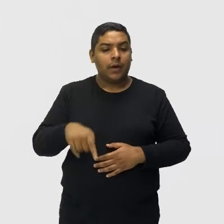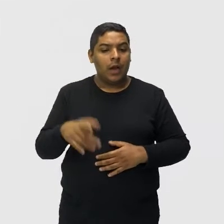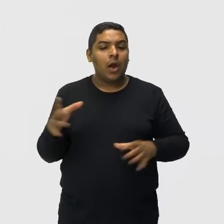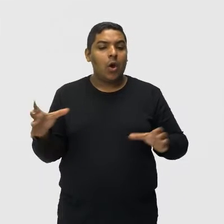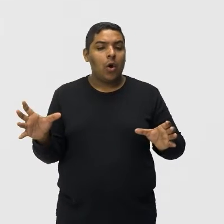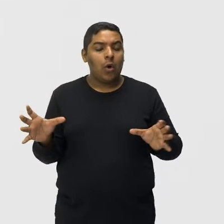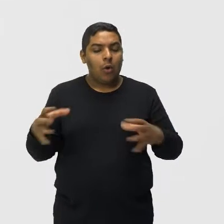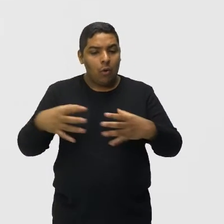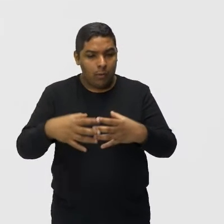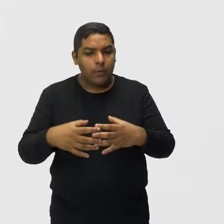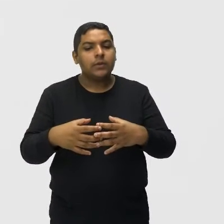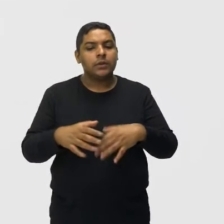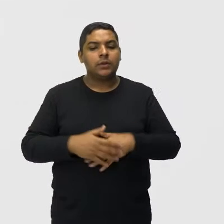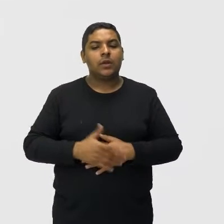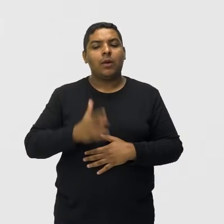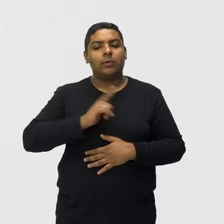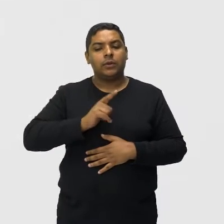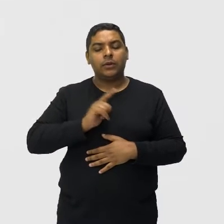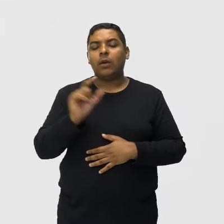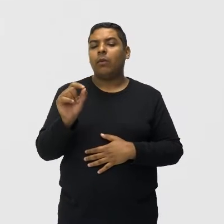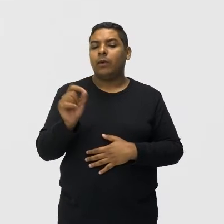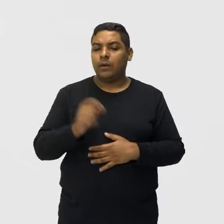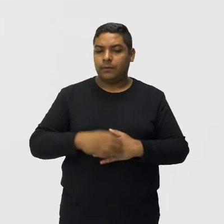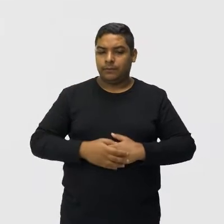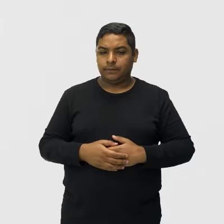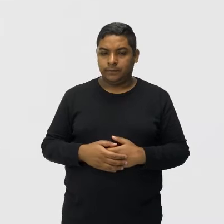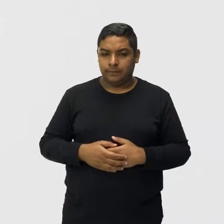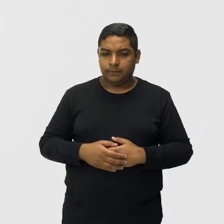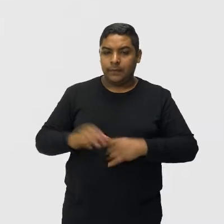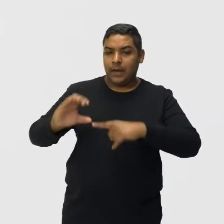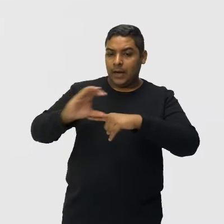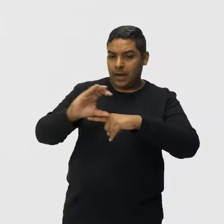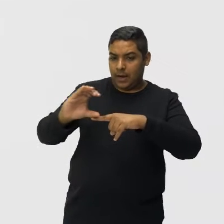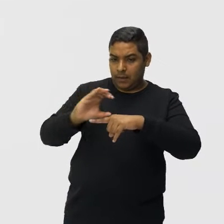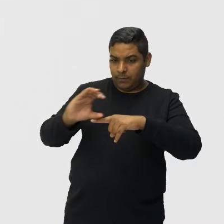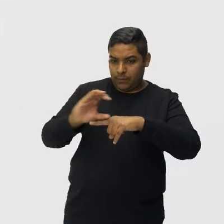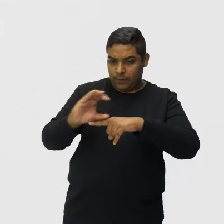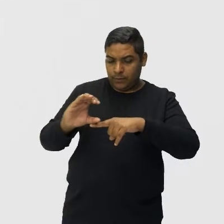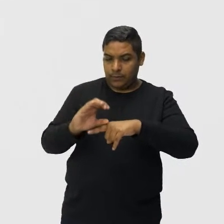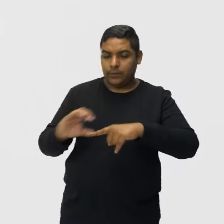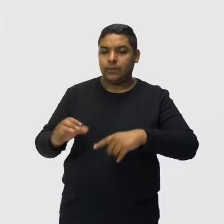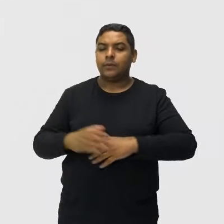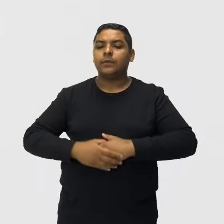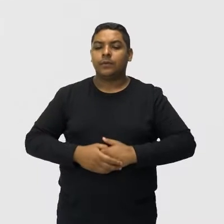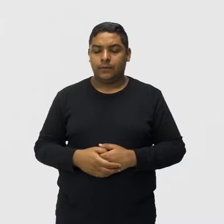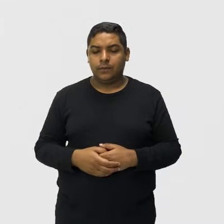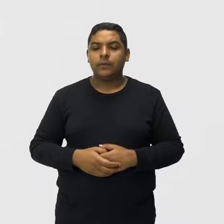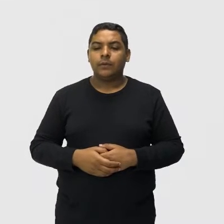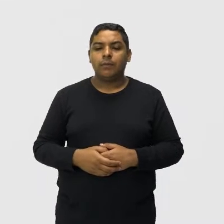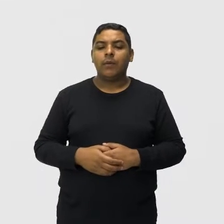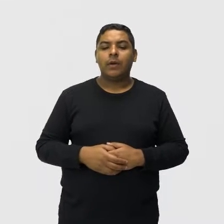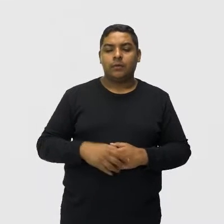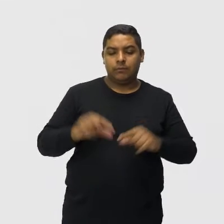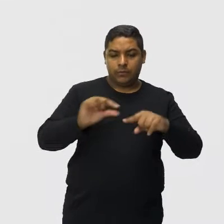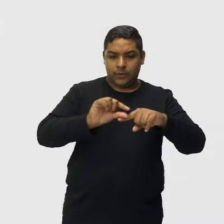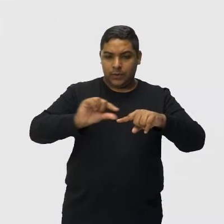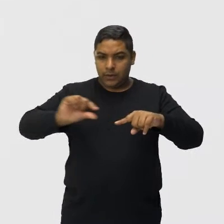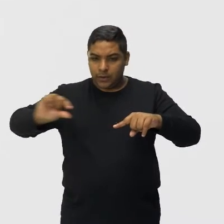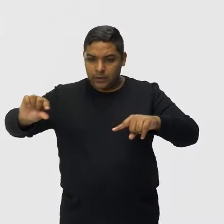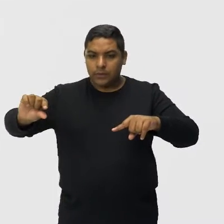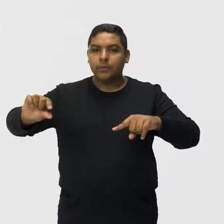composição, consta carbono numa ligação dupla, eu vou até marcar aqui para vocês, tá?